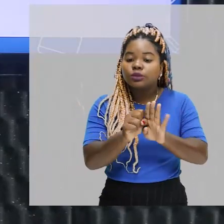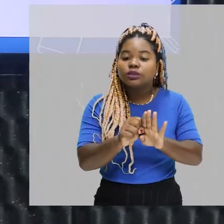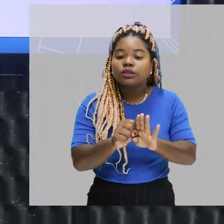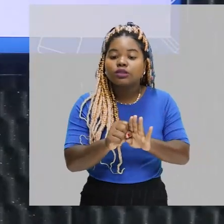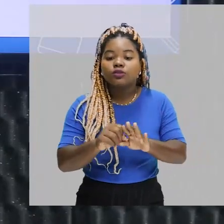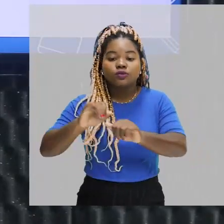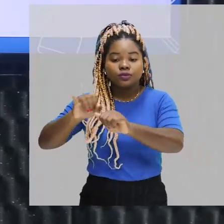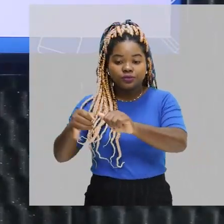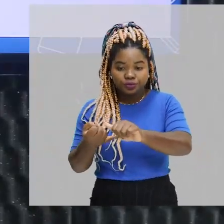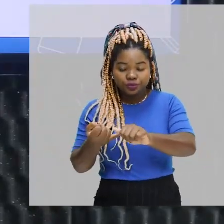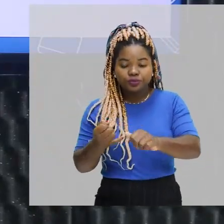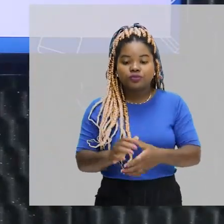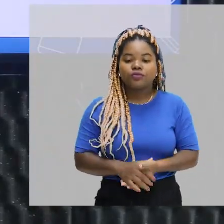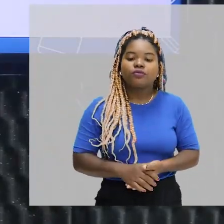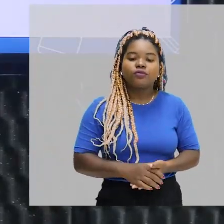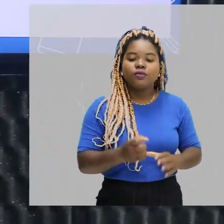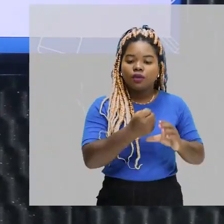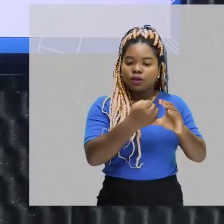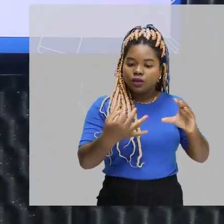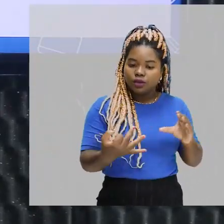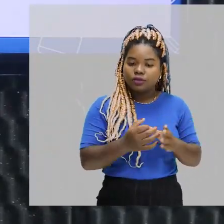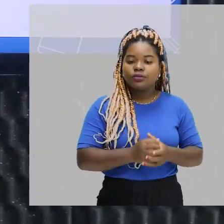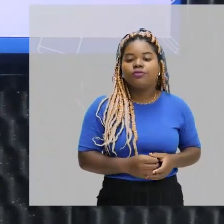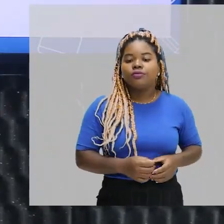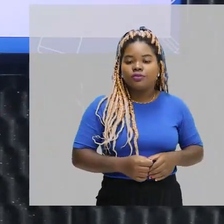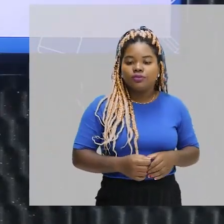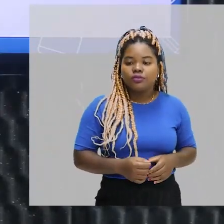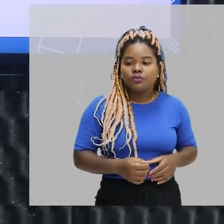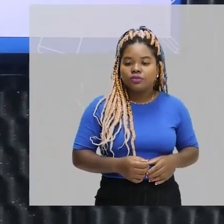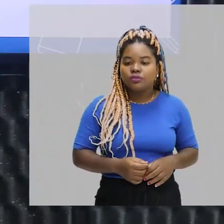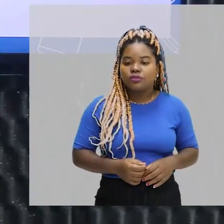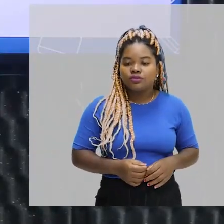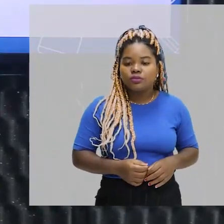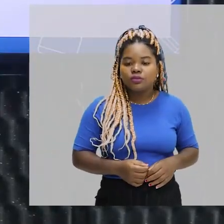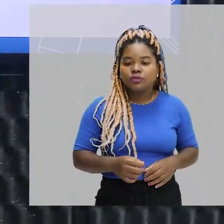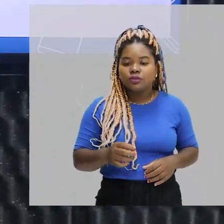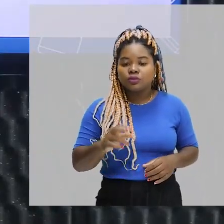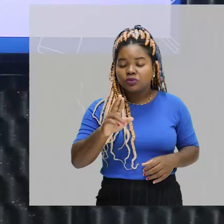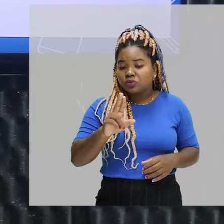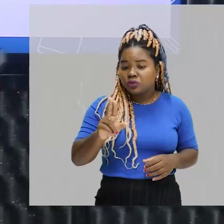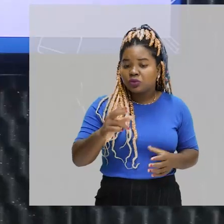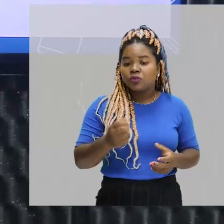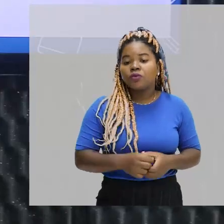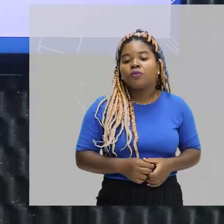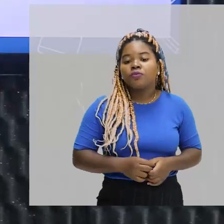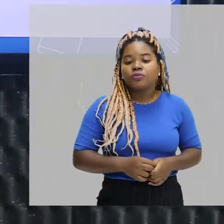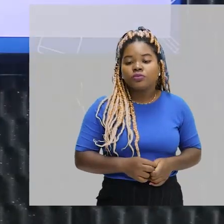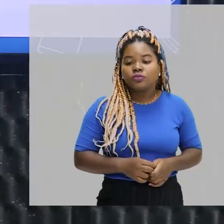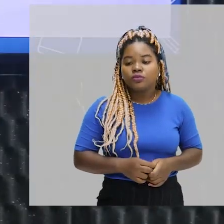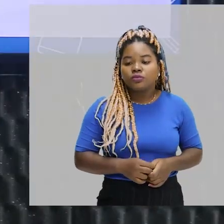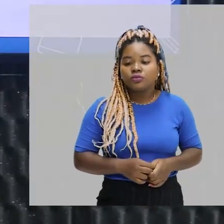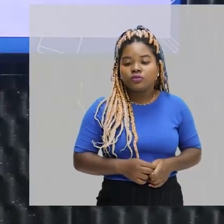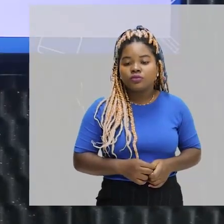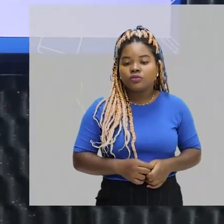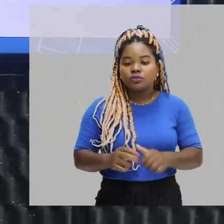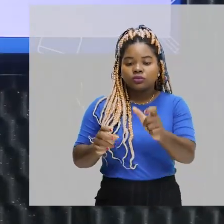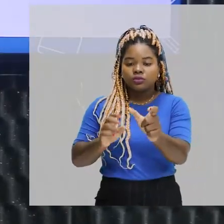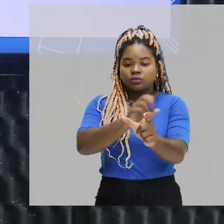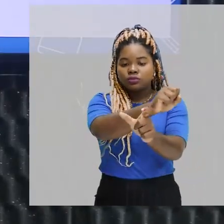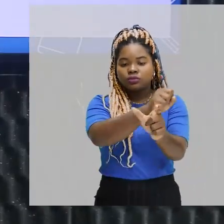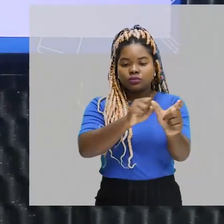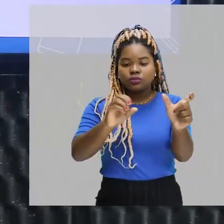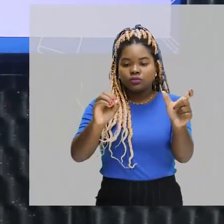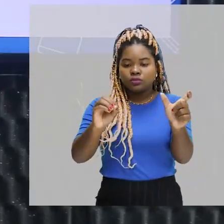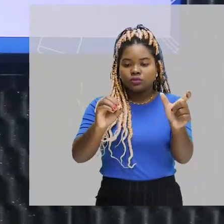adjetivo é característica do nome, acabei de falar. Artigo numeral,